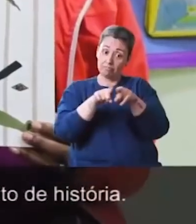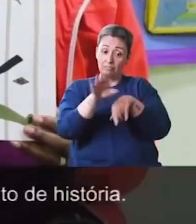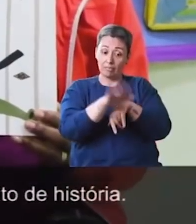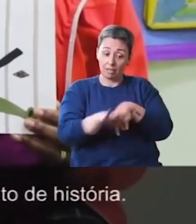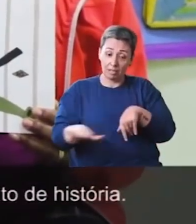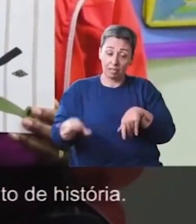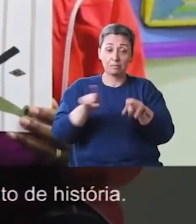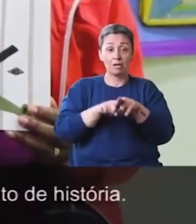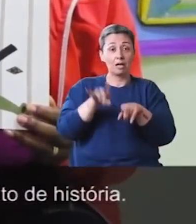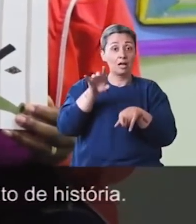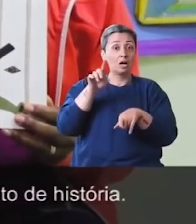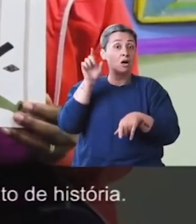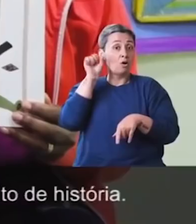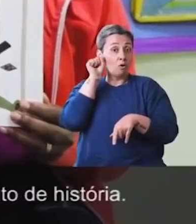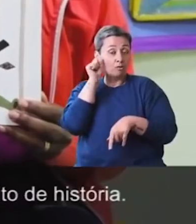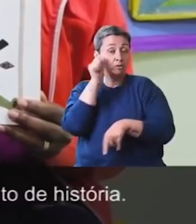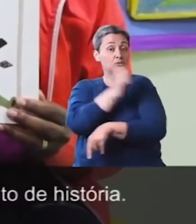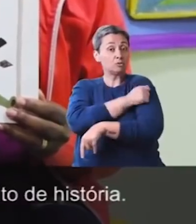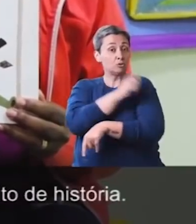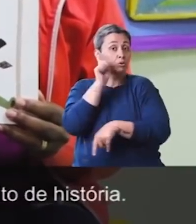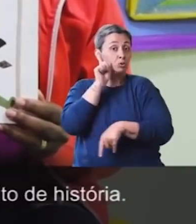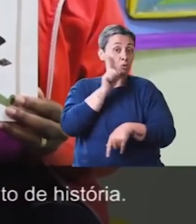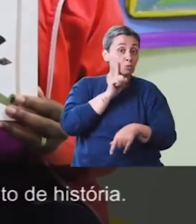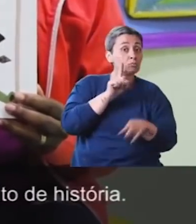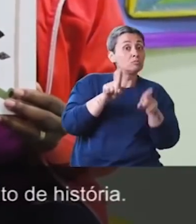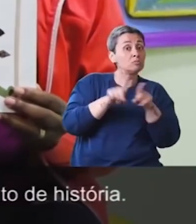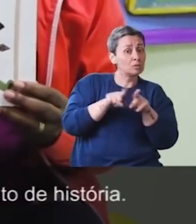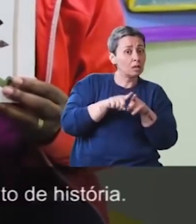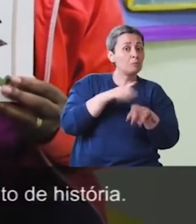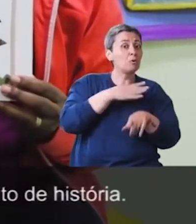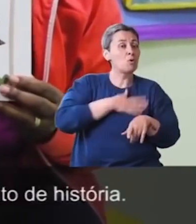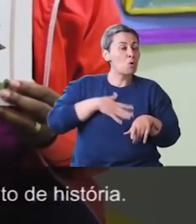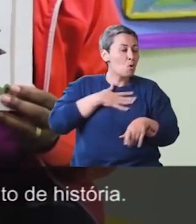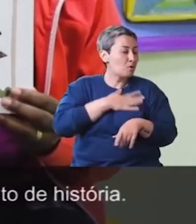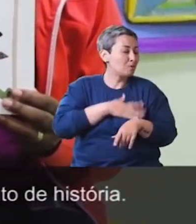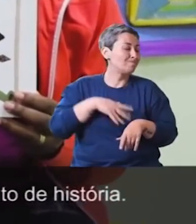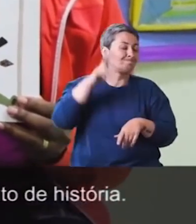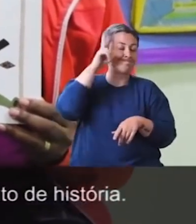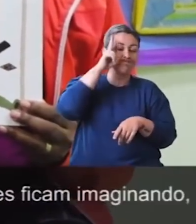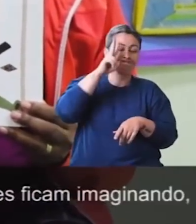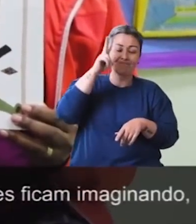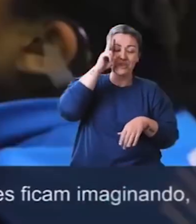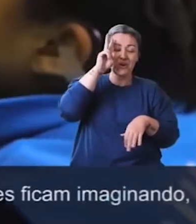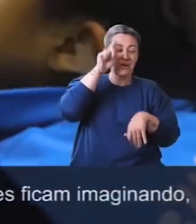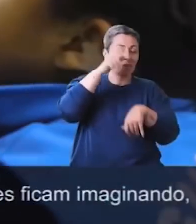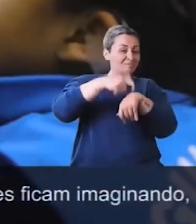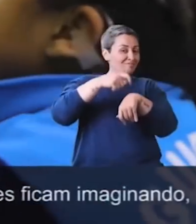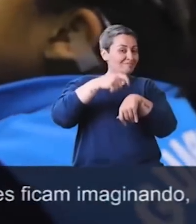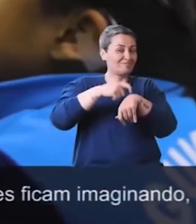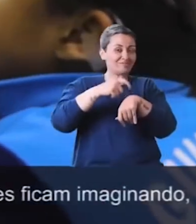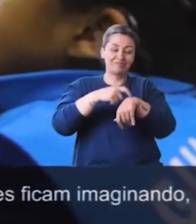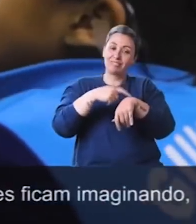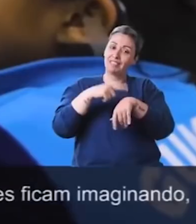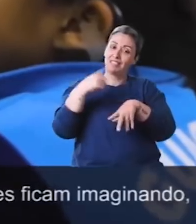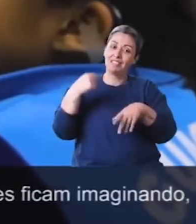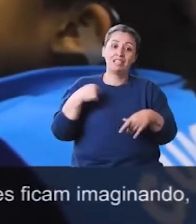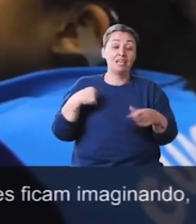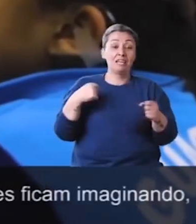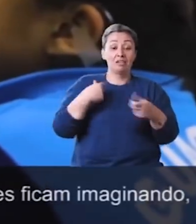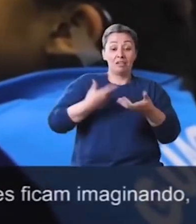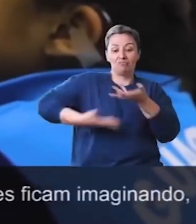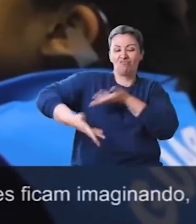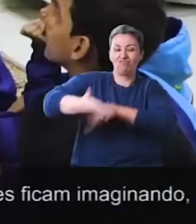Assim como as crianças, os alunos ouvintes, os alunos surdos, eles também gostam muito de história. E esse é um momento do nosso dia